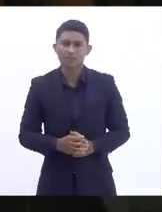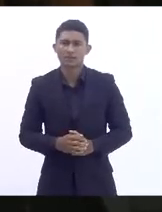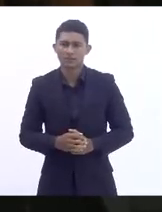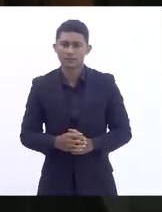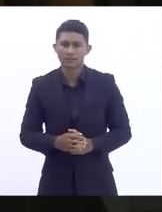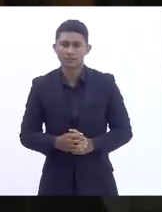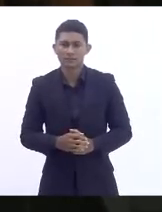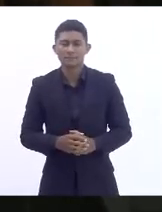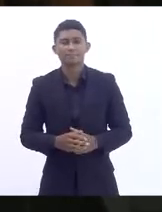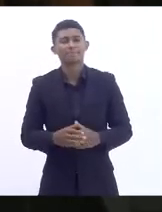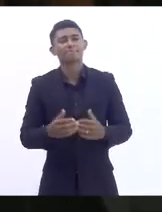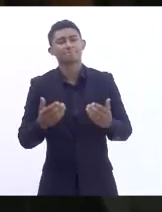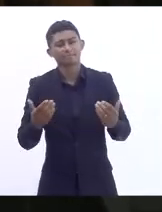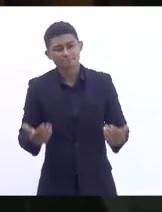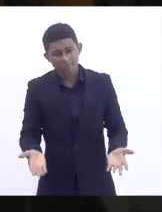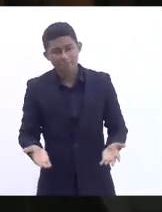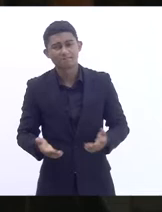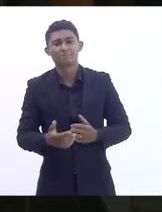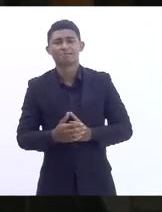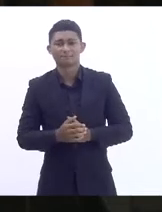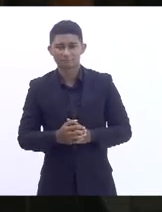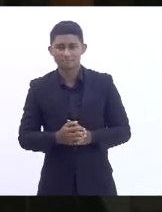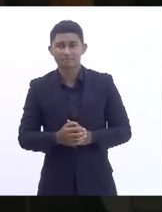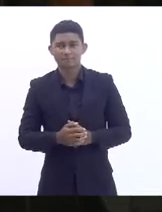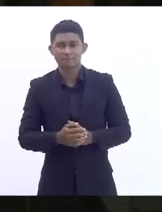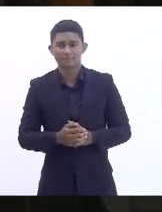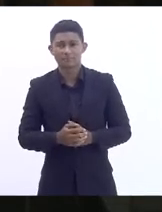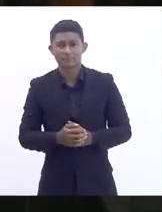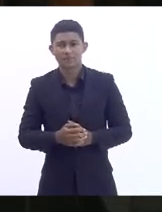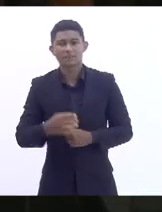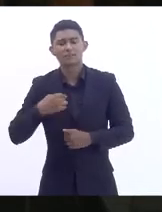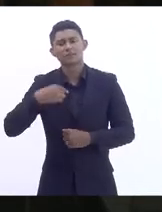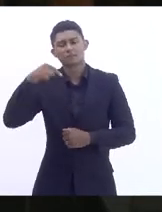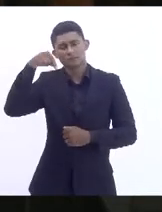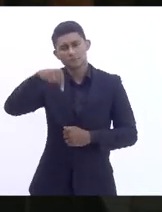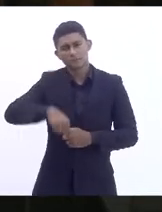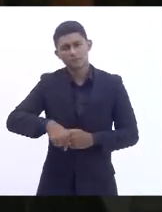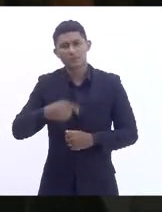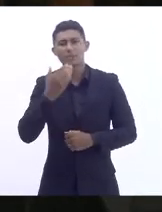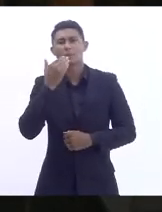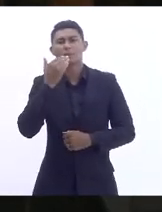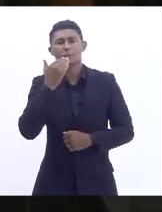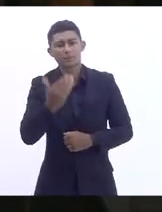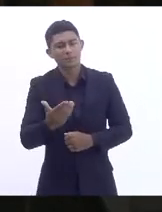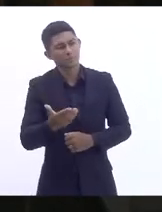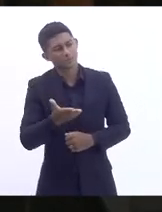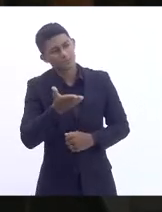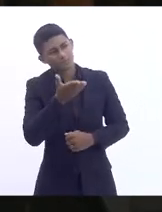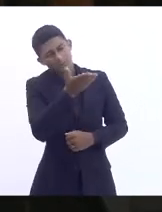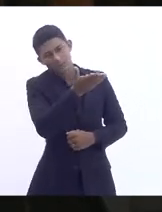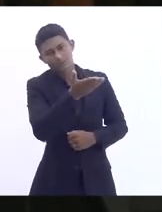Desde já, senhora presidente, faço um apelo à Vossa Excelência,